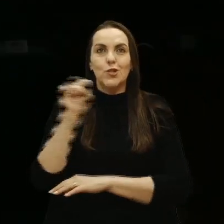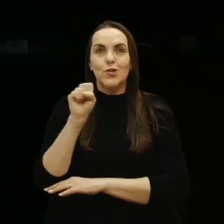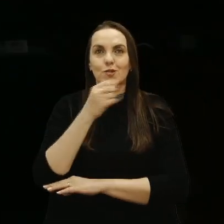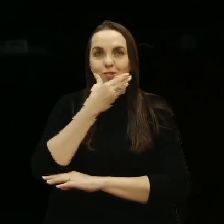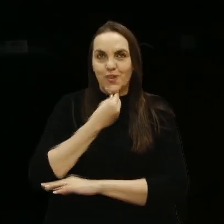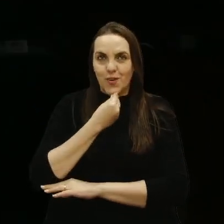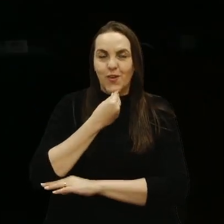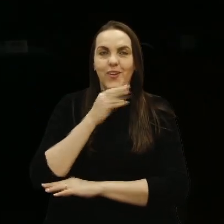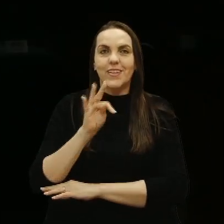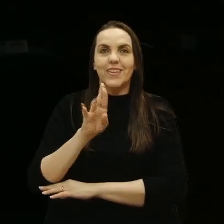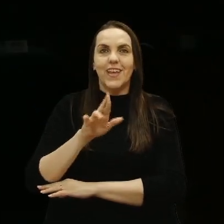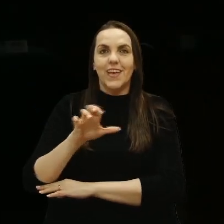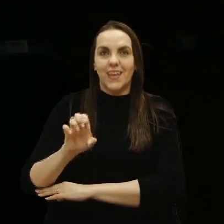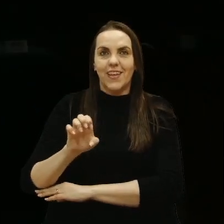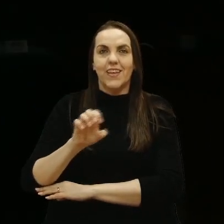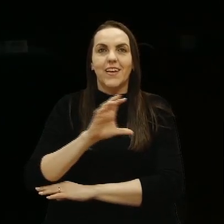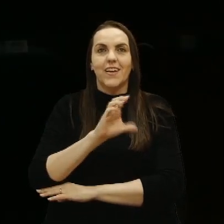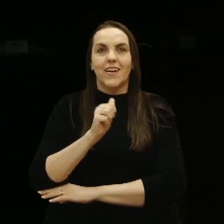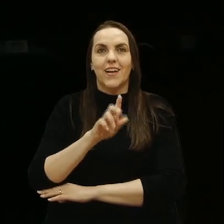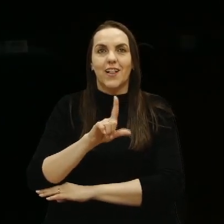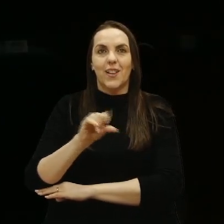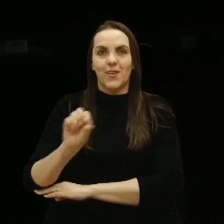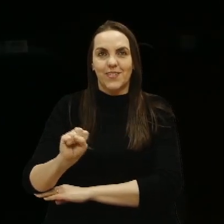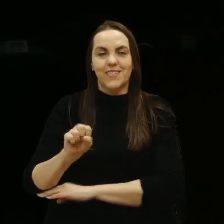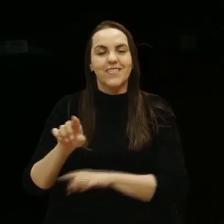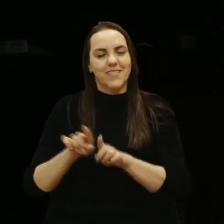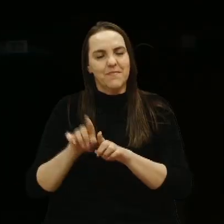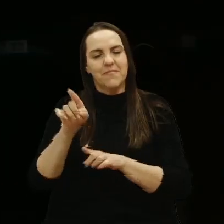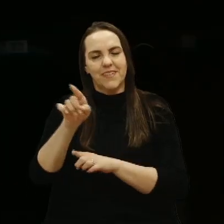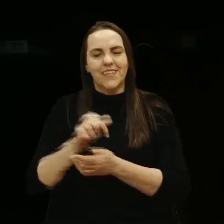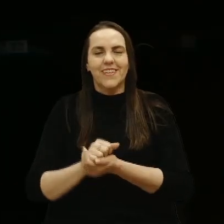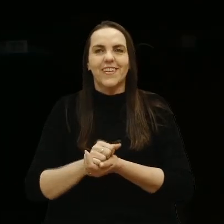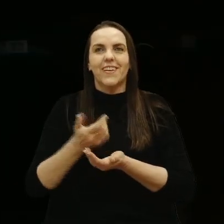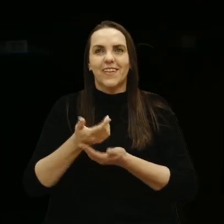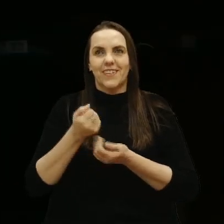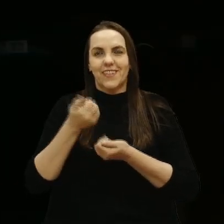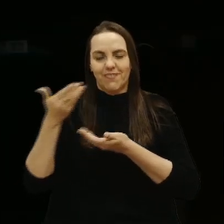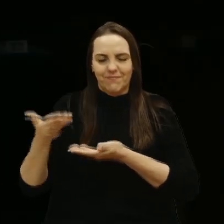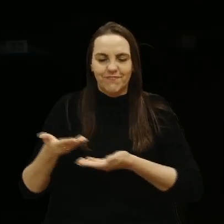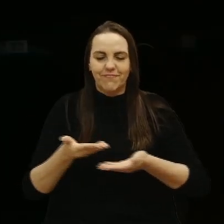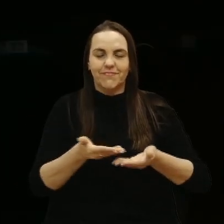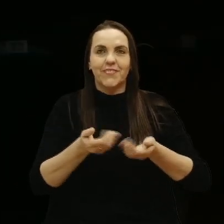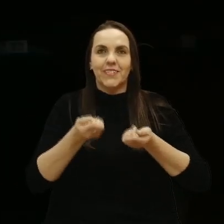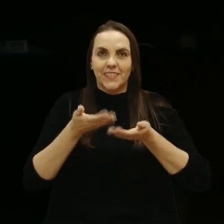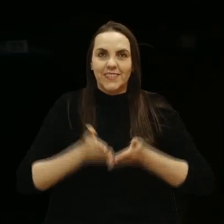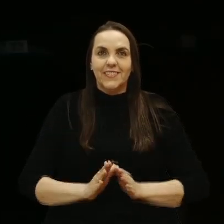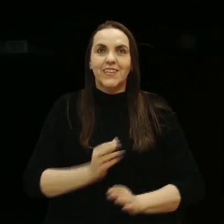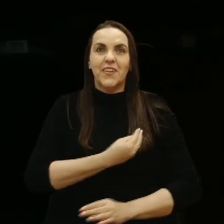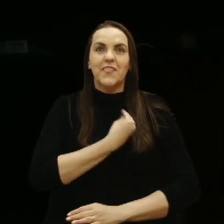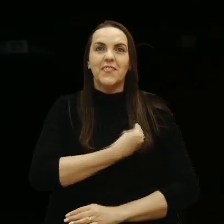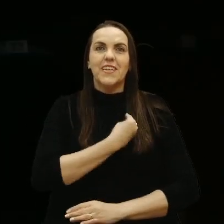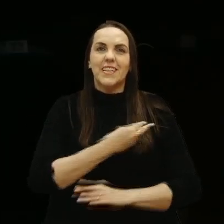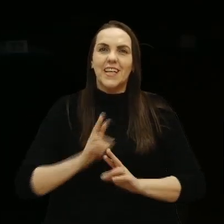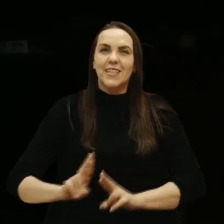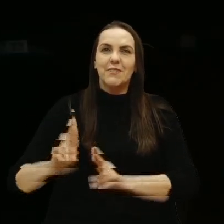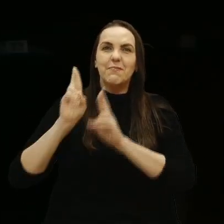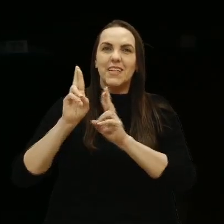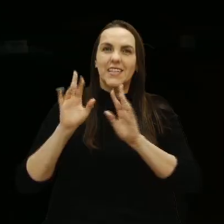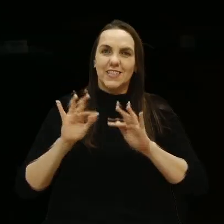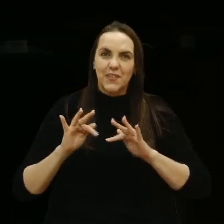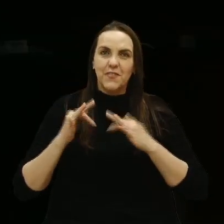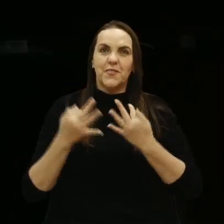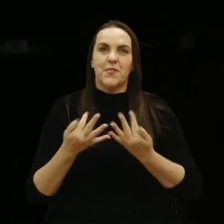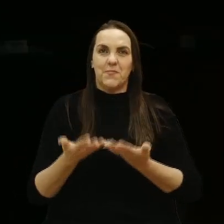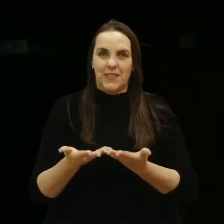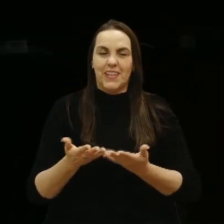a Tere Paviani e o Carlos Salvador. Tenho certeza que quando se chega uma vida, se enche de esperança uma família. E a minha